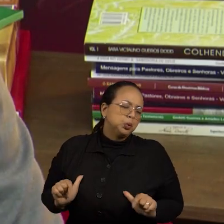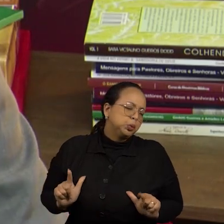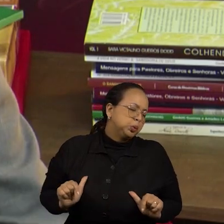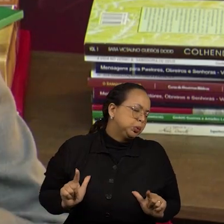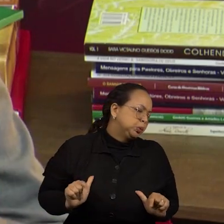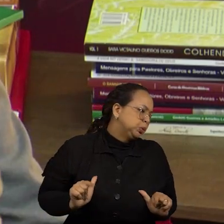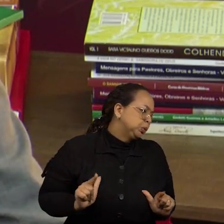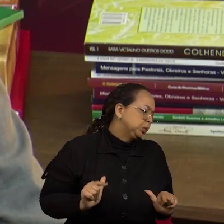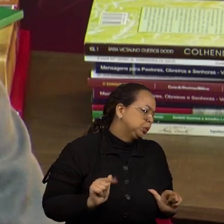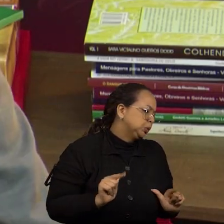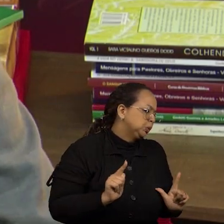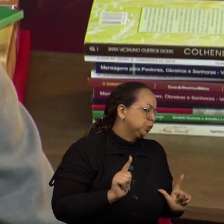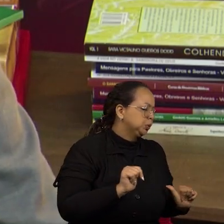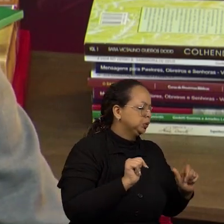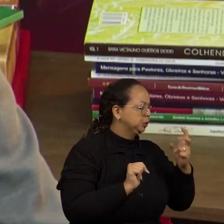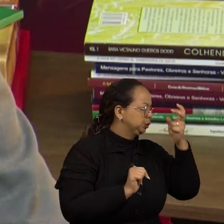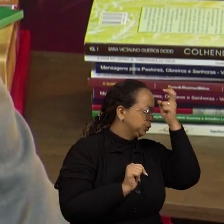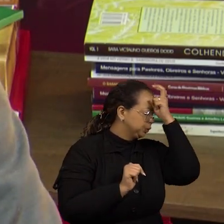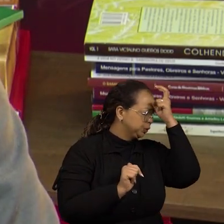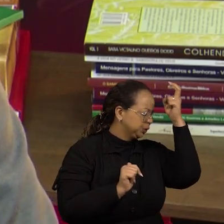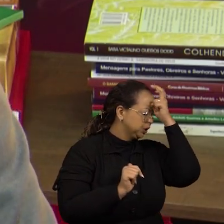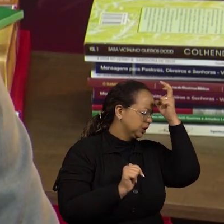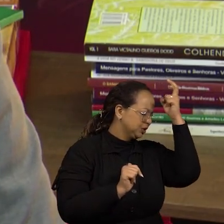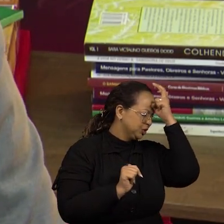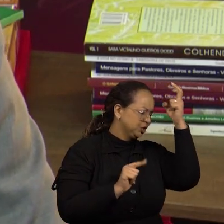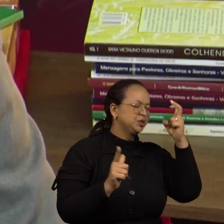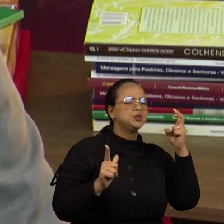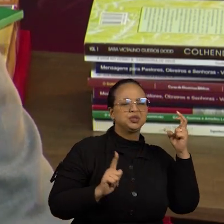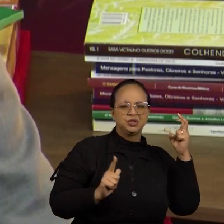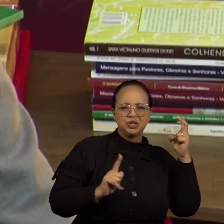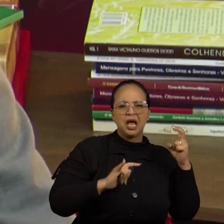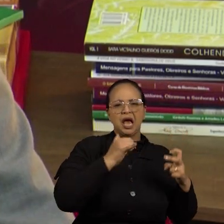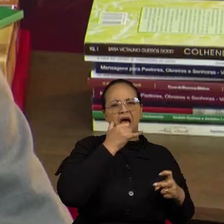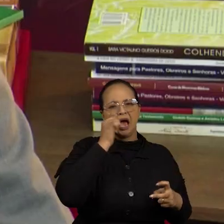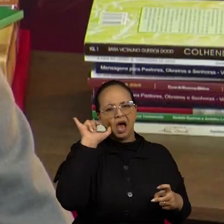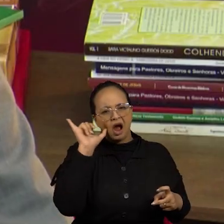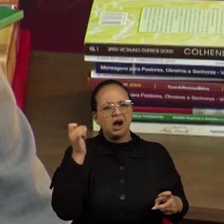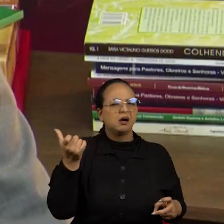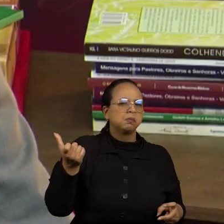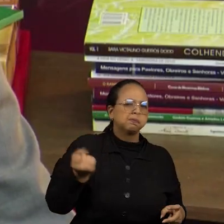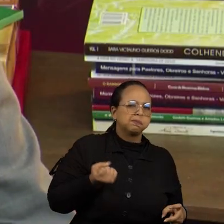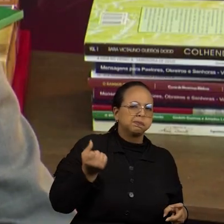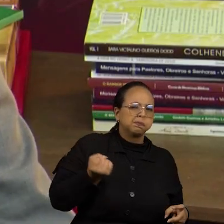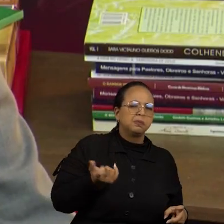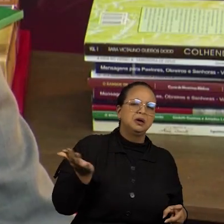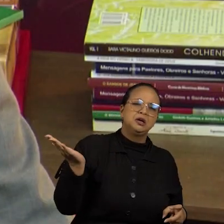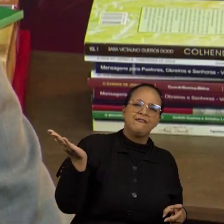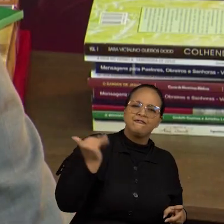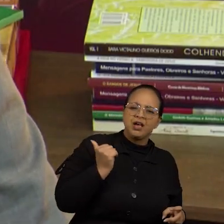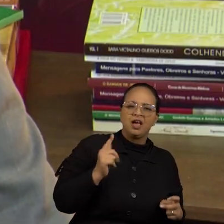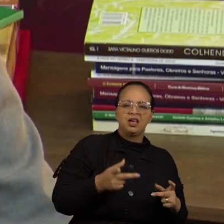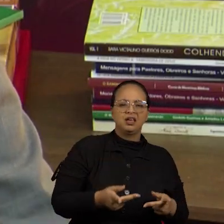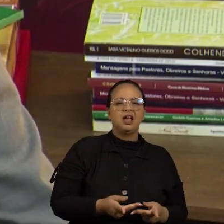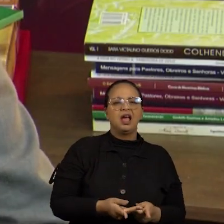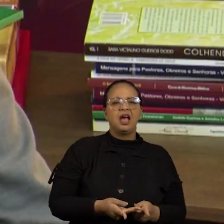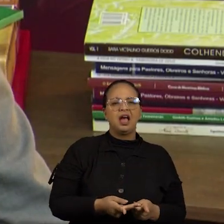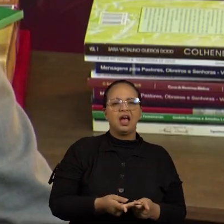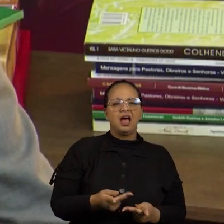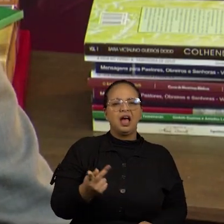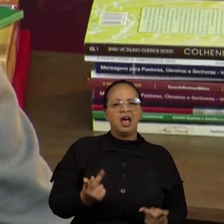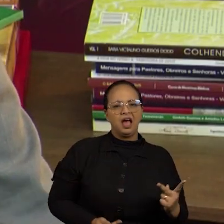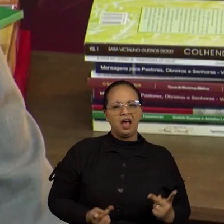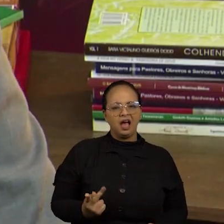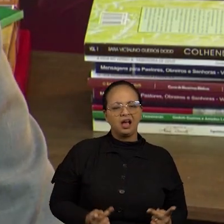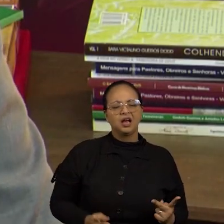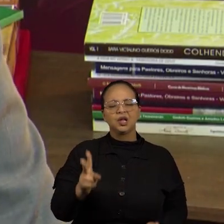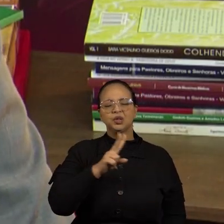para o Egito, ele tinha muitos animais ali, é ali que ele traz Agar, né, tudo isso. Ele tem a experiência